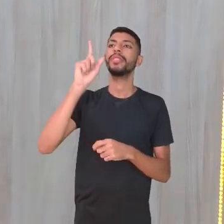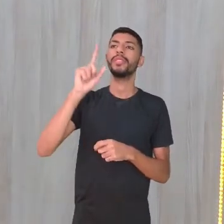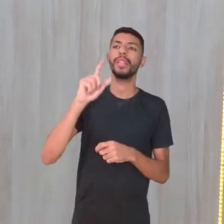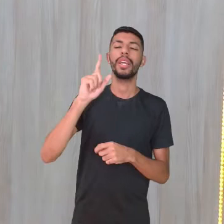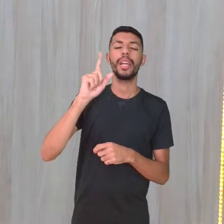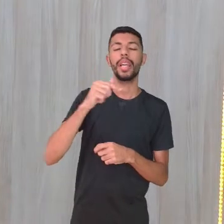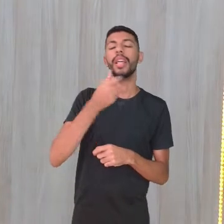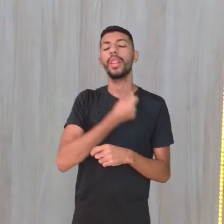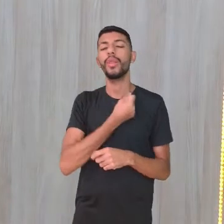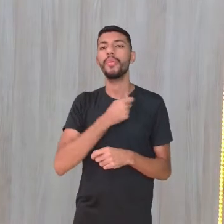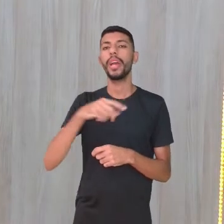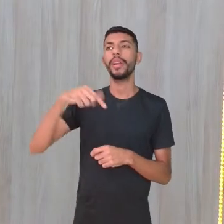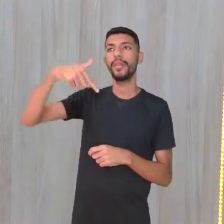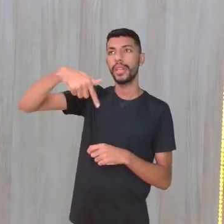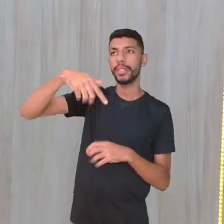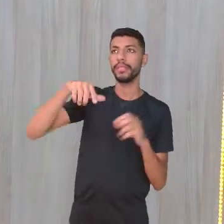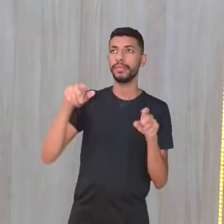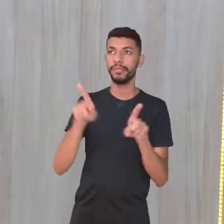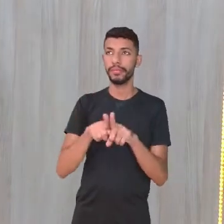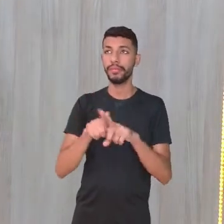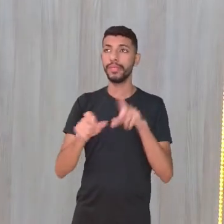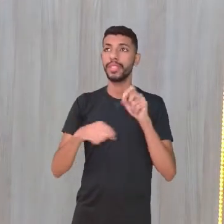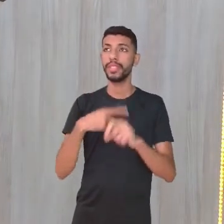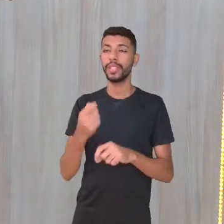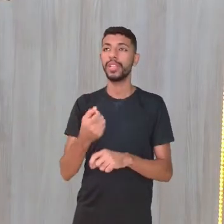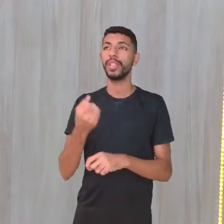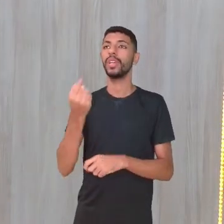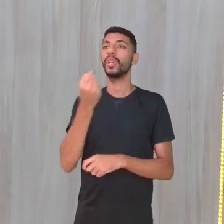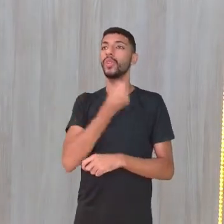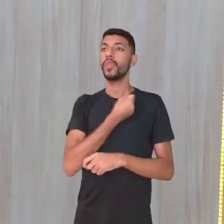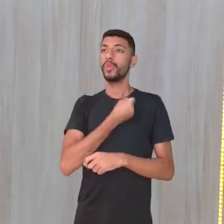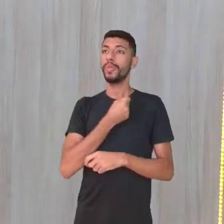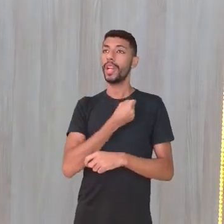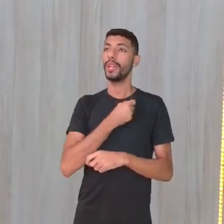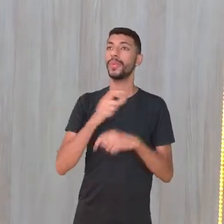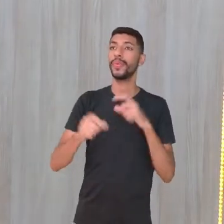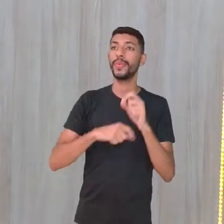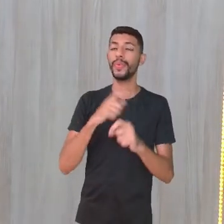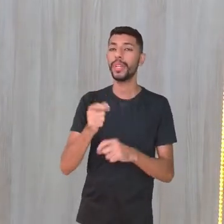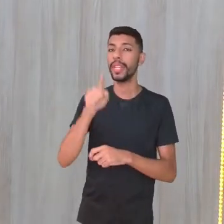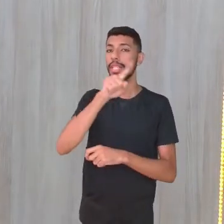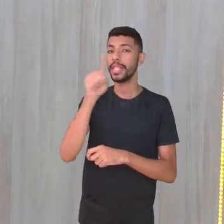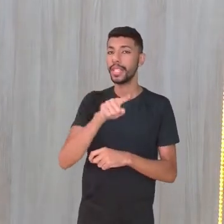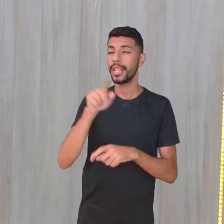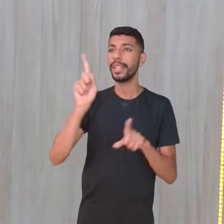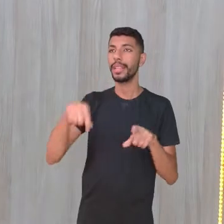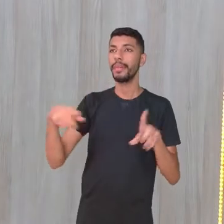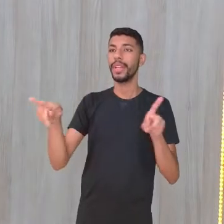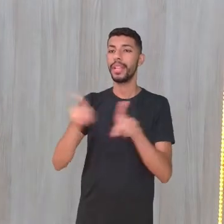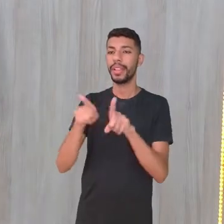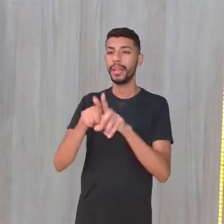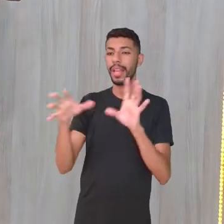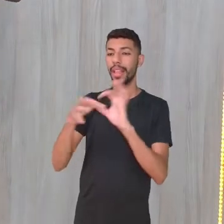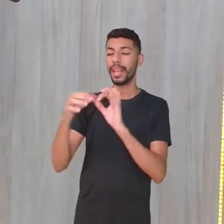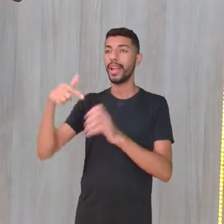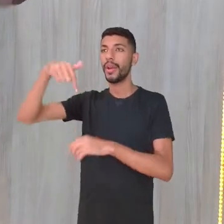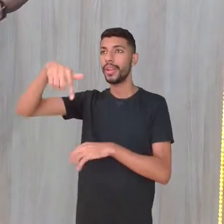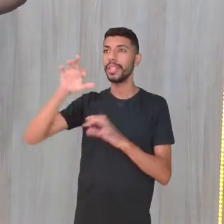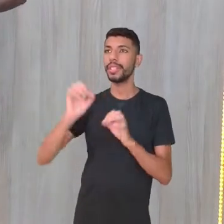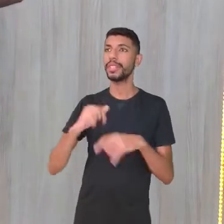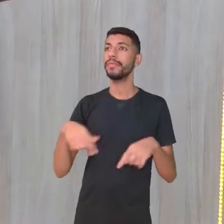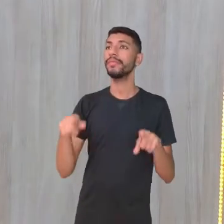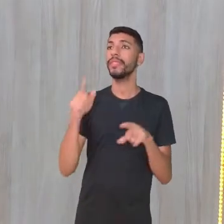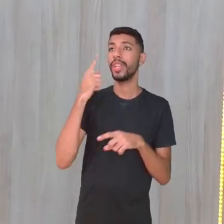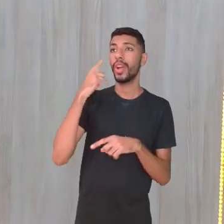números inteiros é também um número racional. Vimos que as dízimas periódicas também é um número